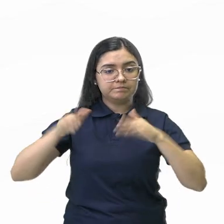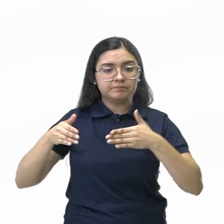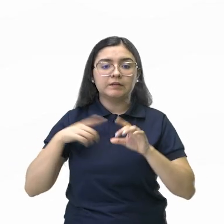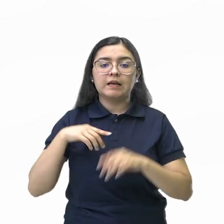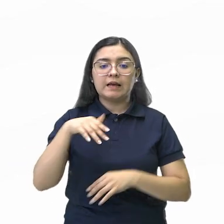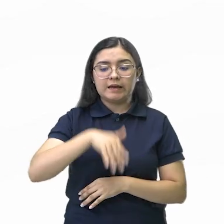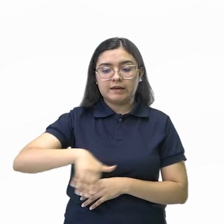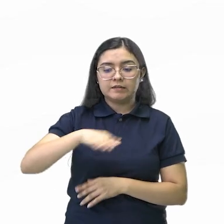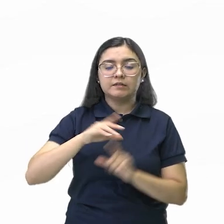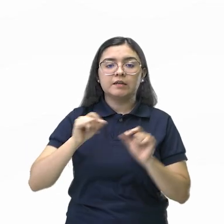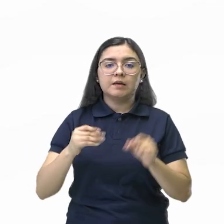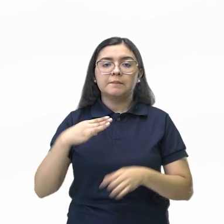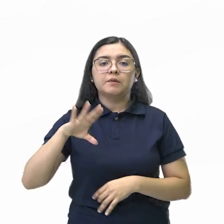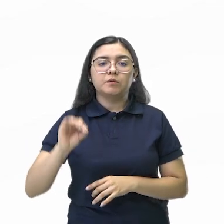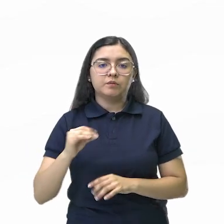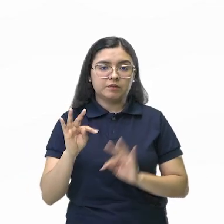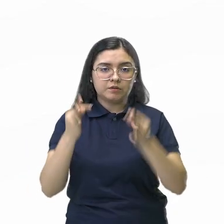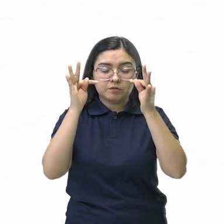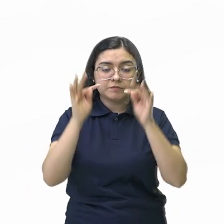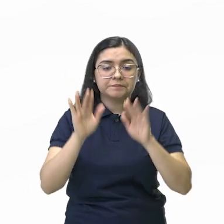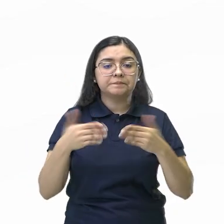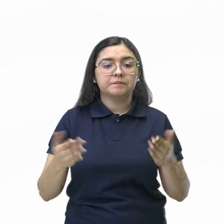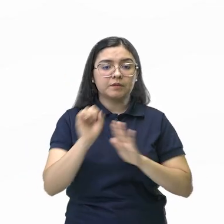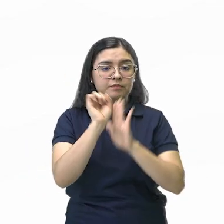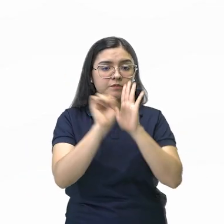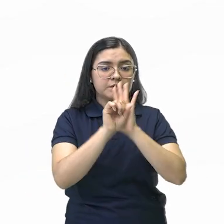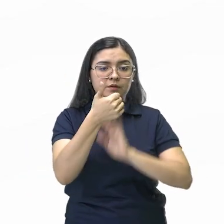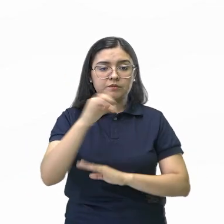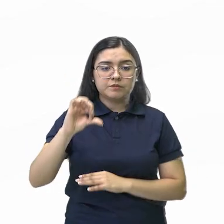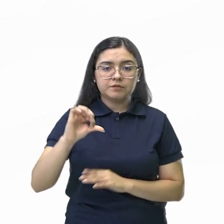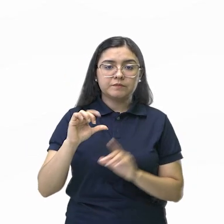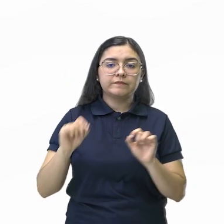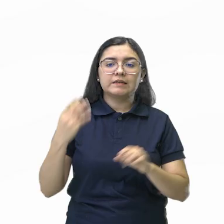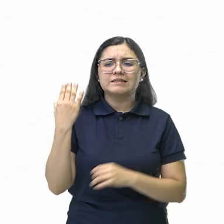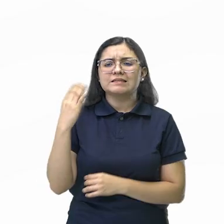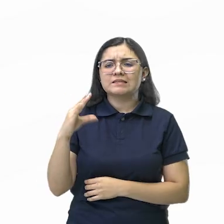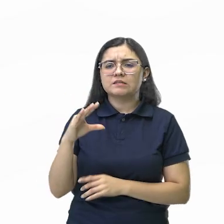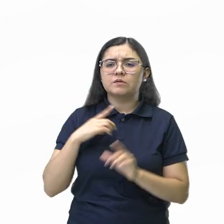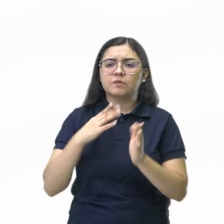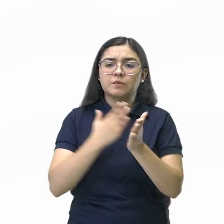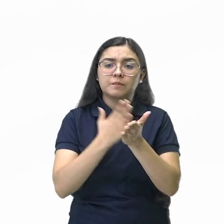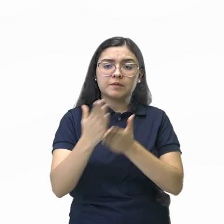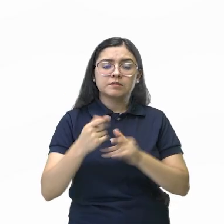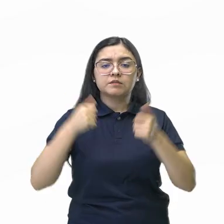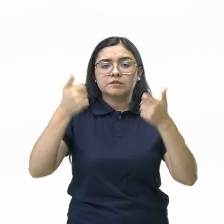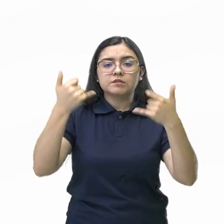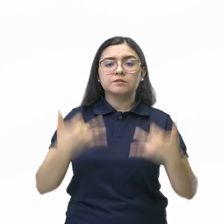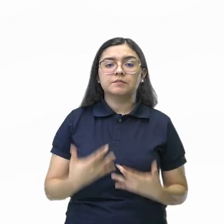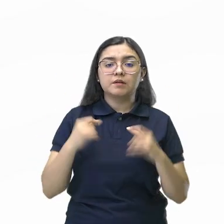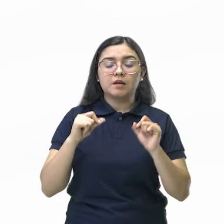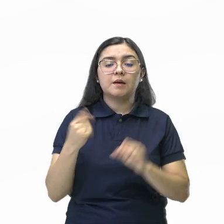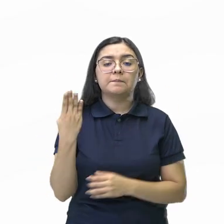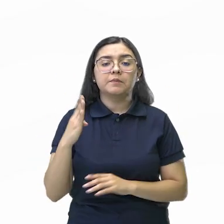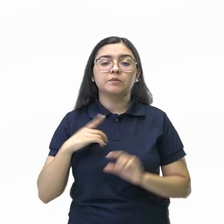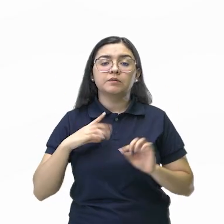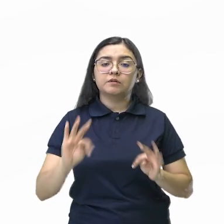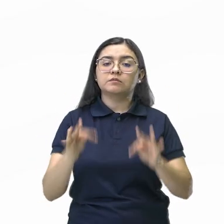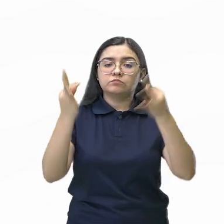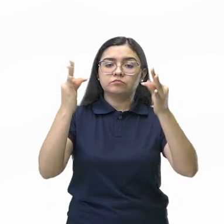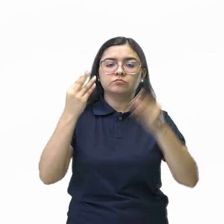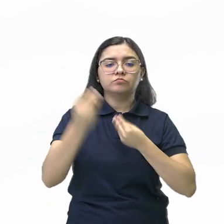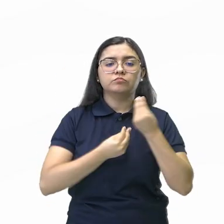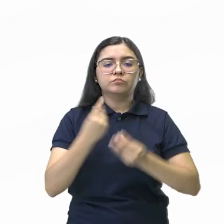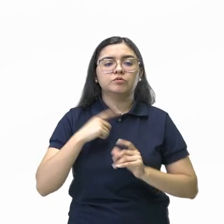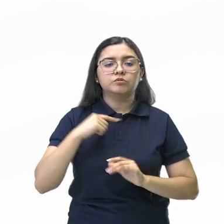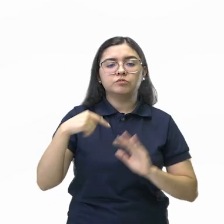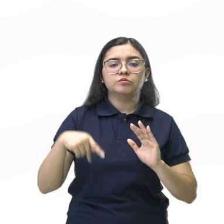na área da biotecnologia, né? E no século XIX, a ciência começa a explicar a biotecnologia por meio